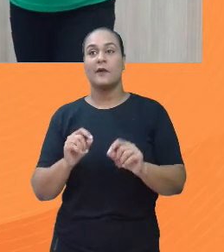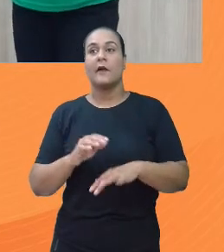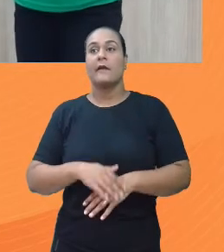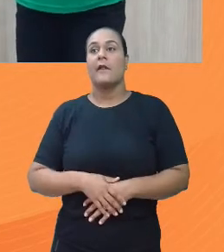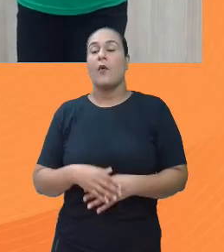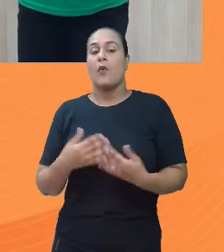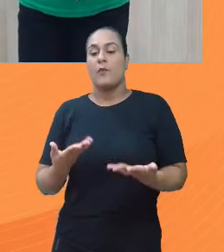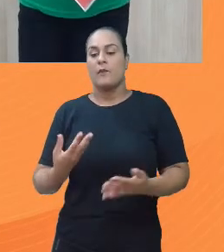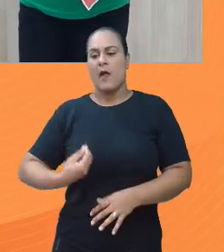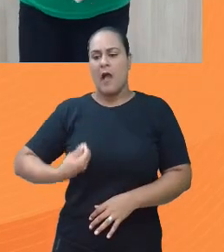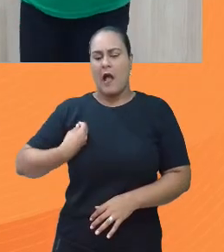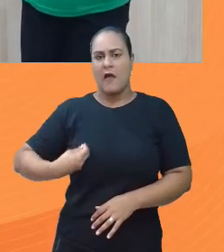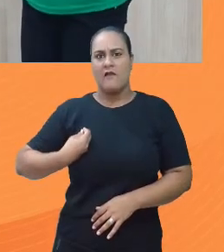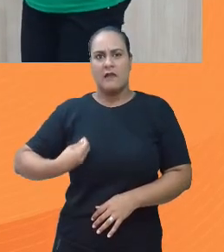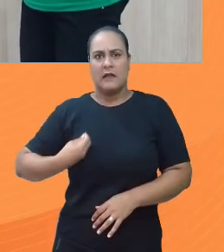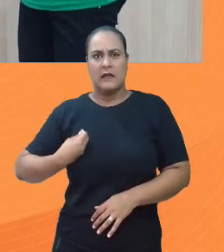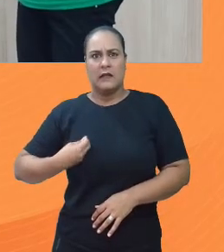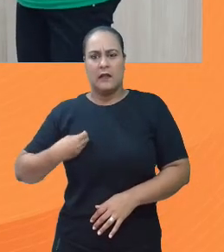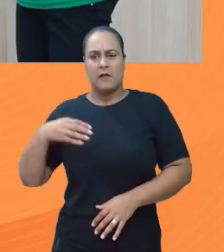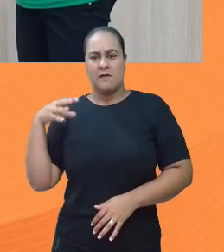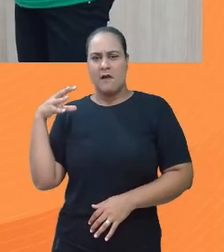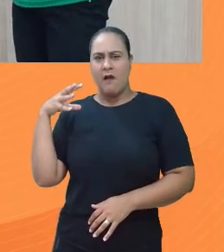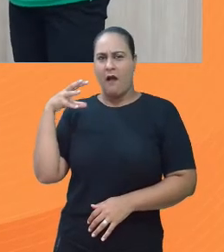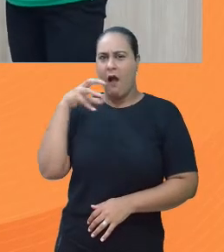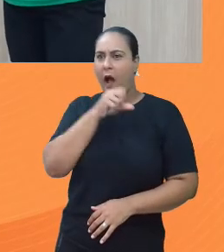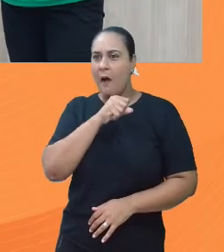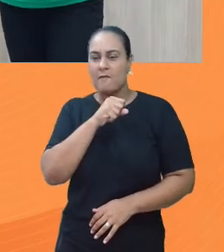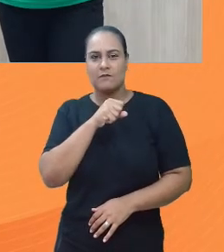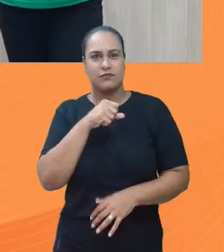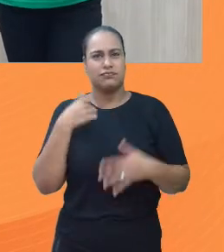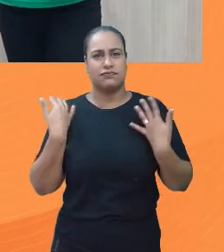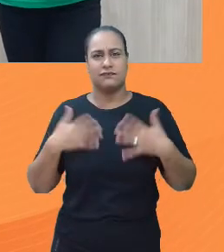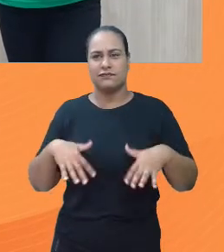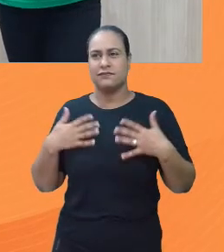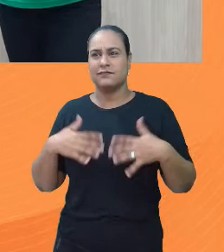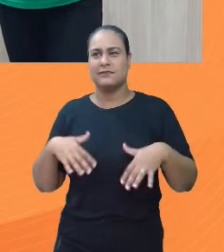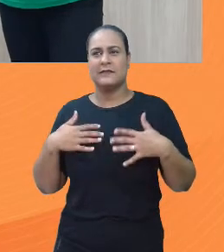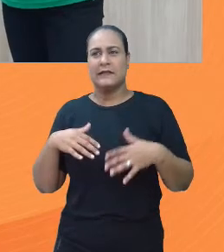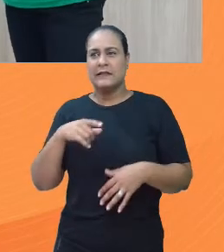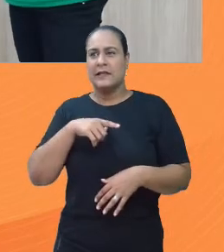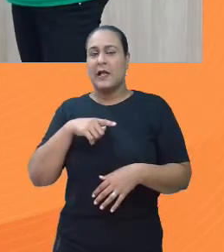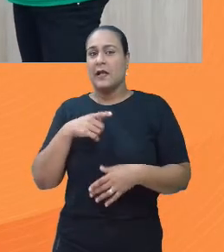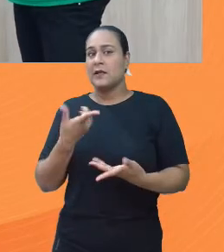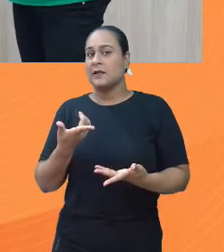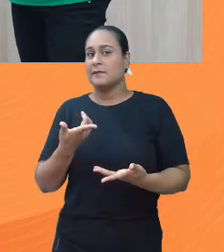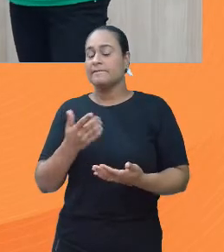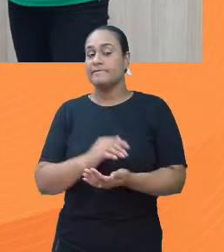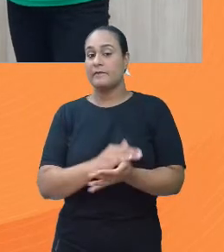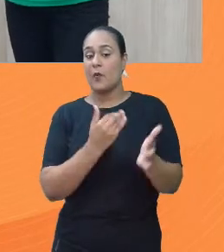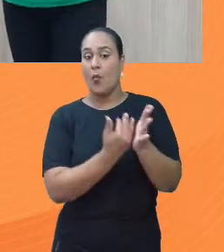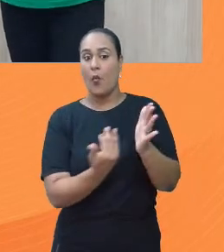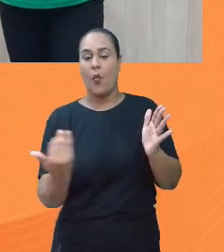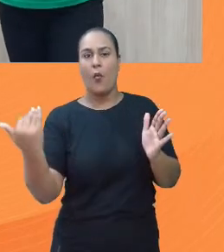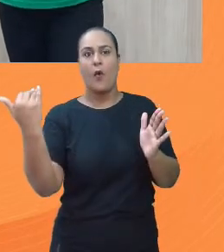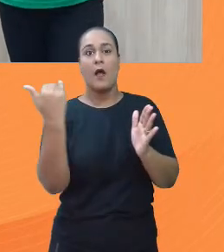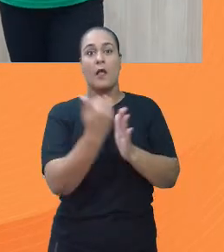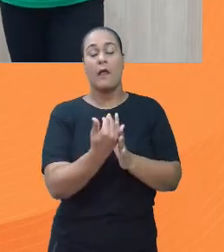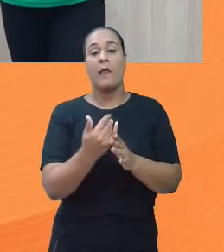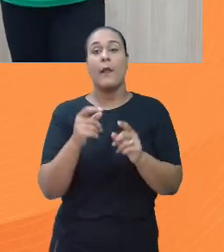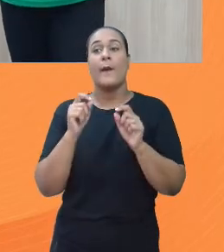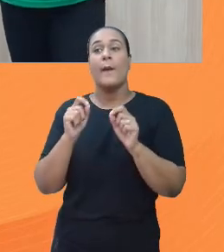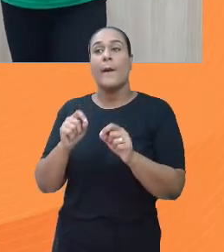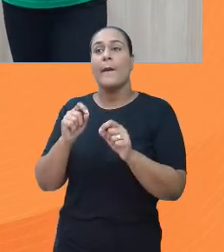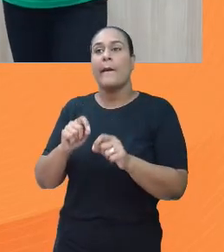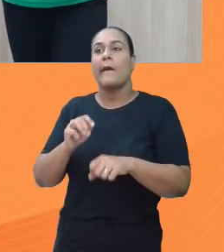tem aumentado, né, a quantidade de casos de transtornos emocionais, né, e em relação a nós